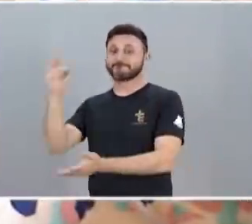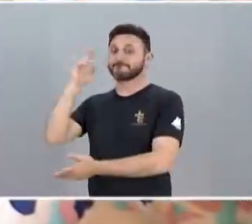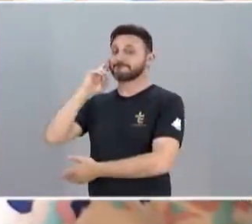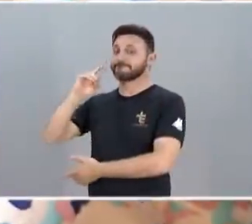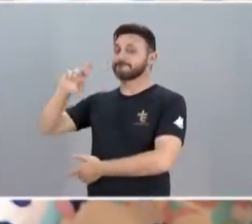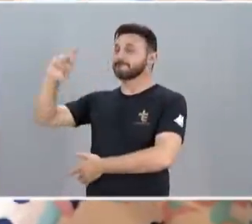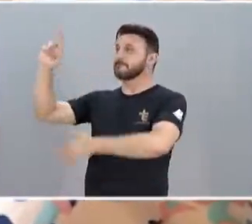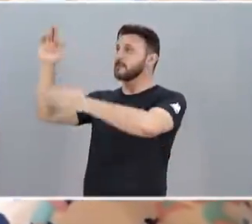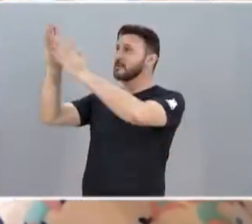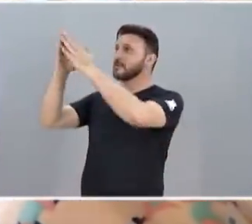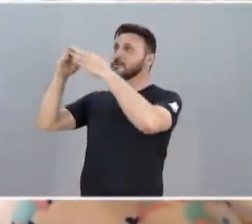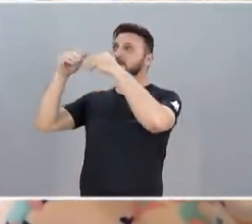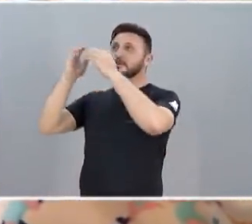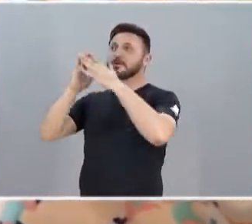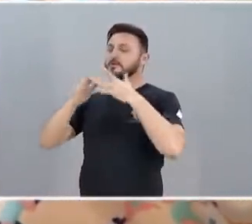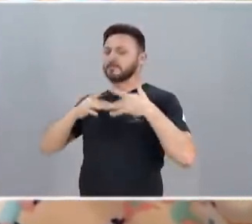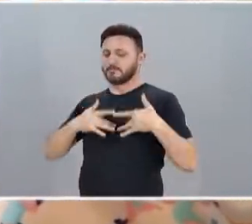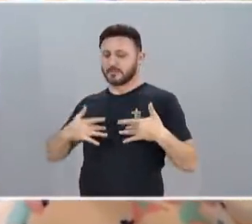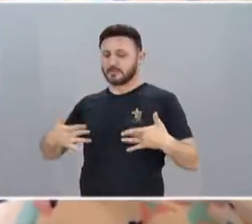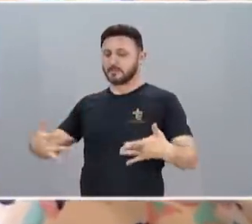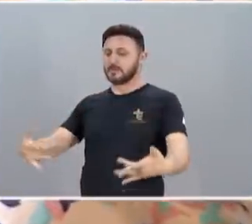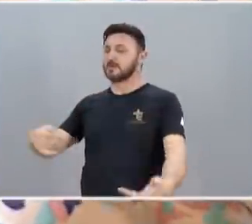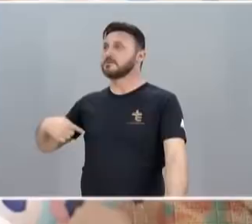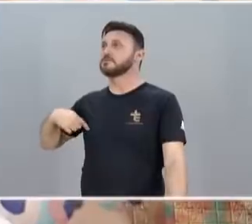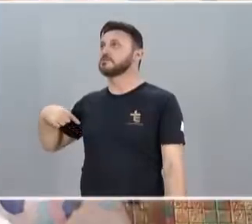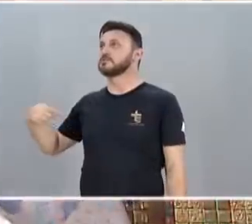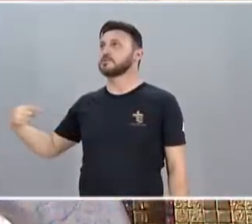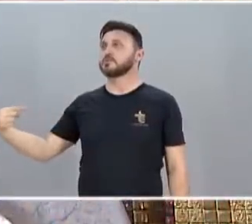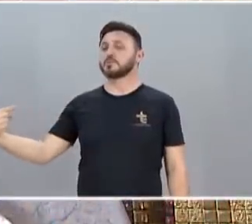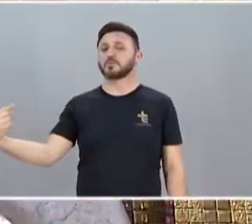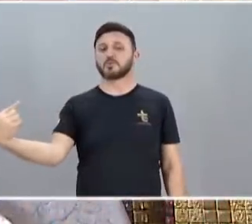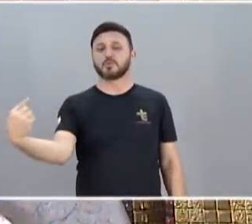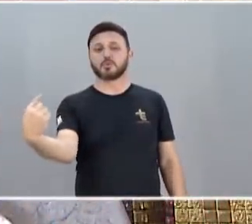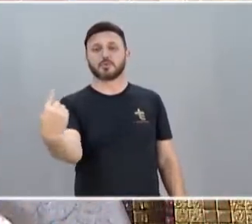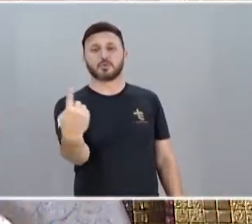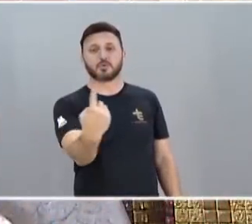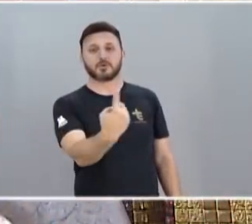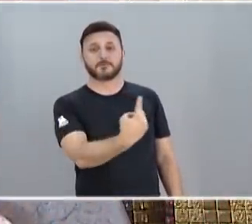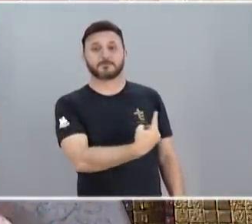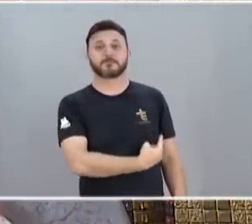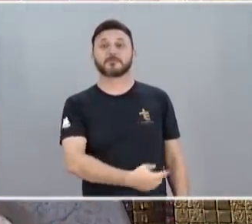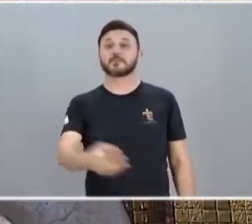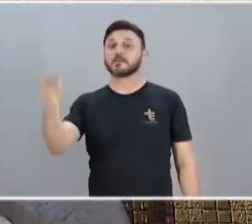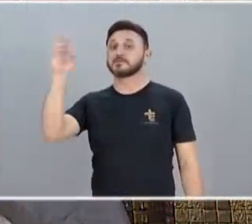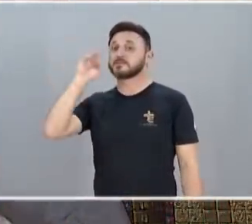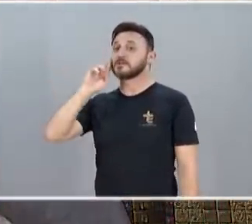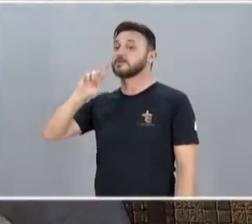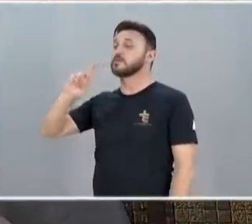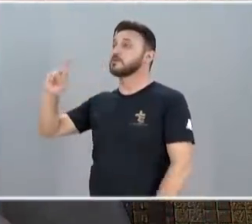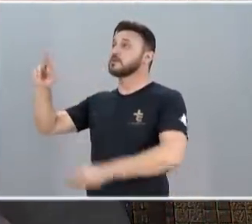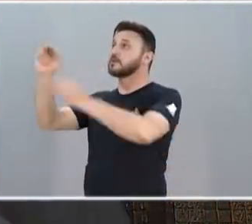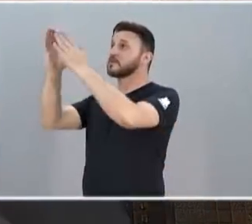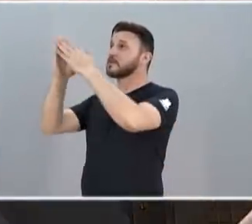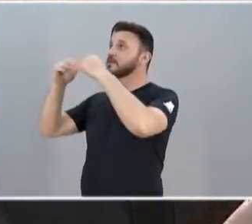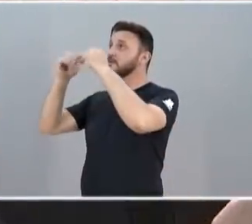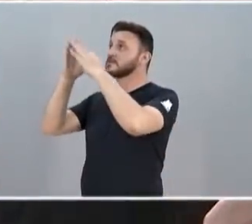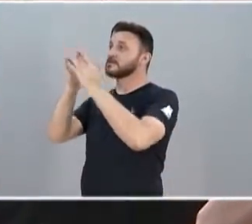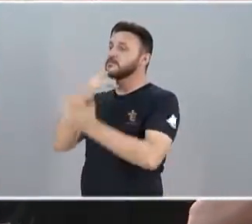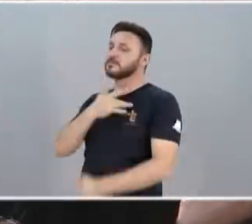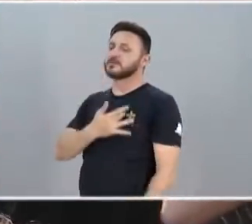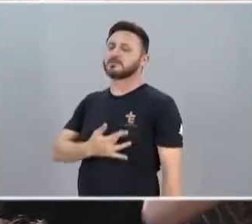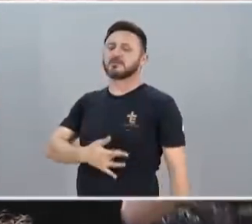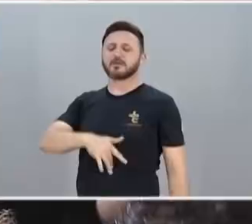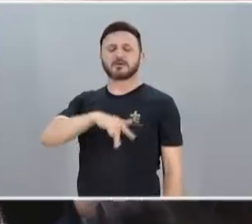de piedade de nós. Toda a assembleia. Senhor, tem